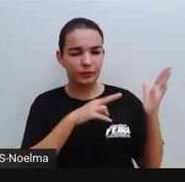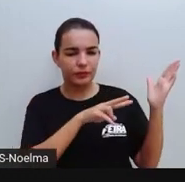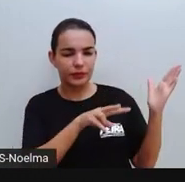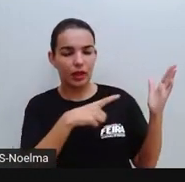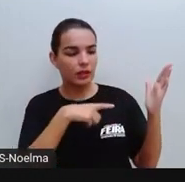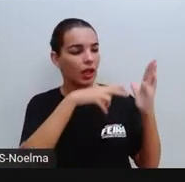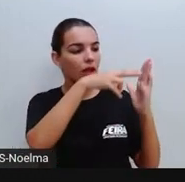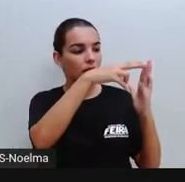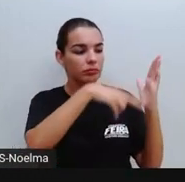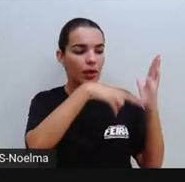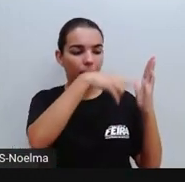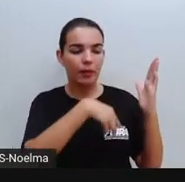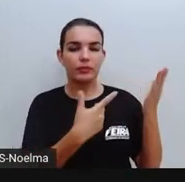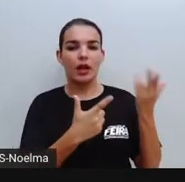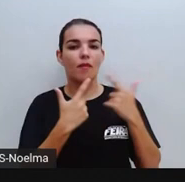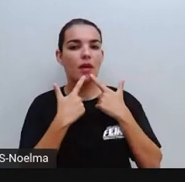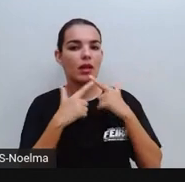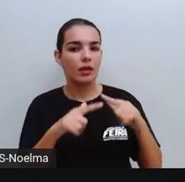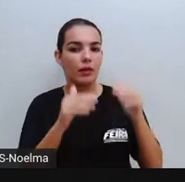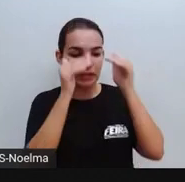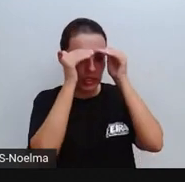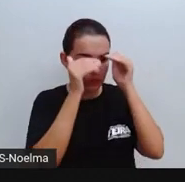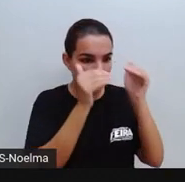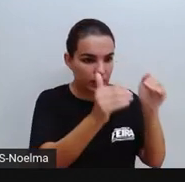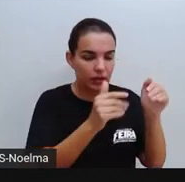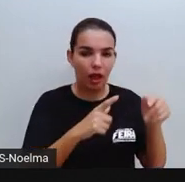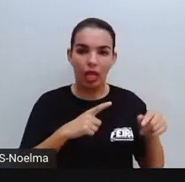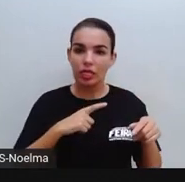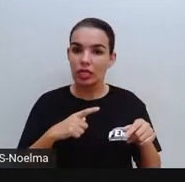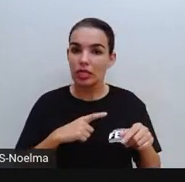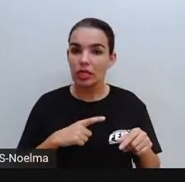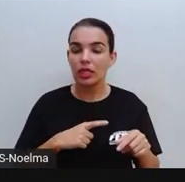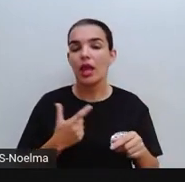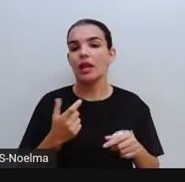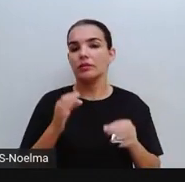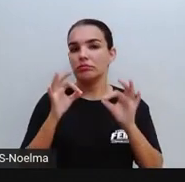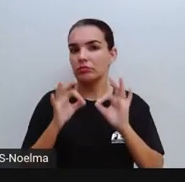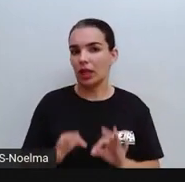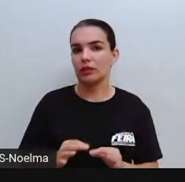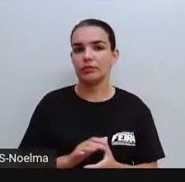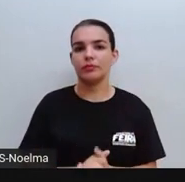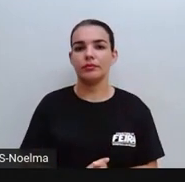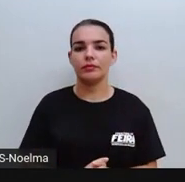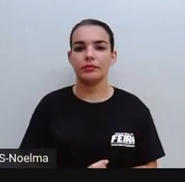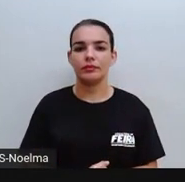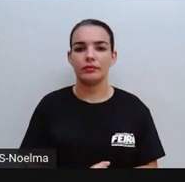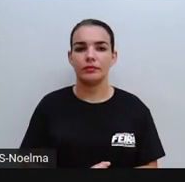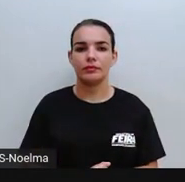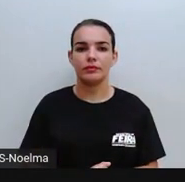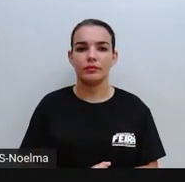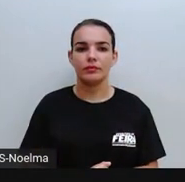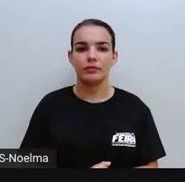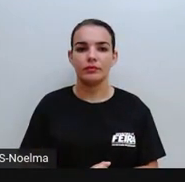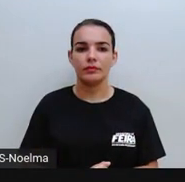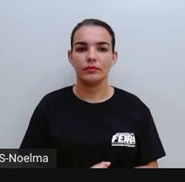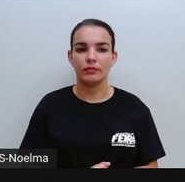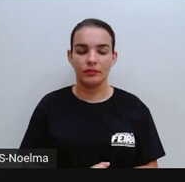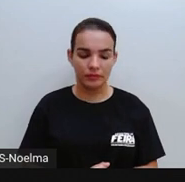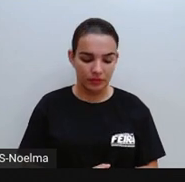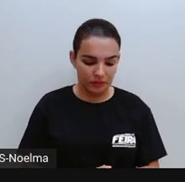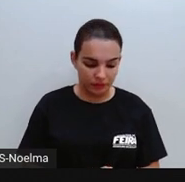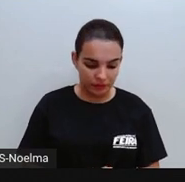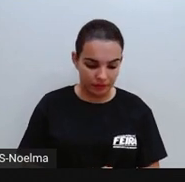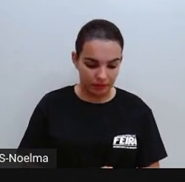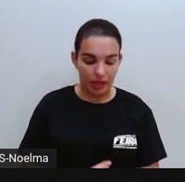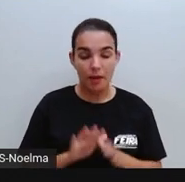informal bem respeitosa tá sem a presença ali da gírias certo e a não ser como a pro